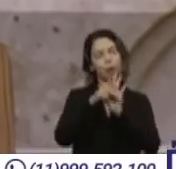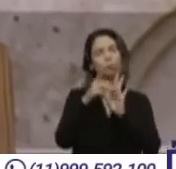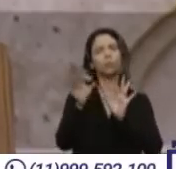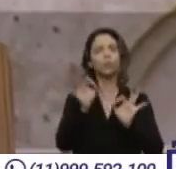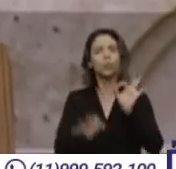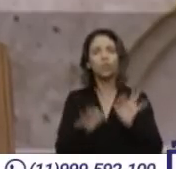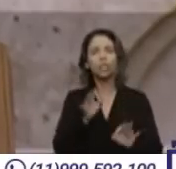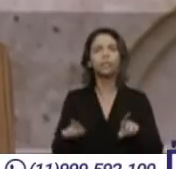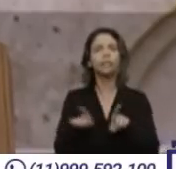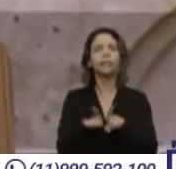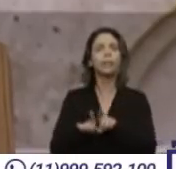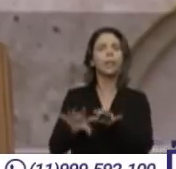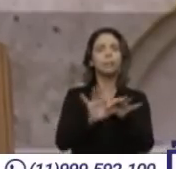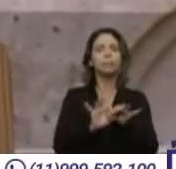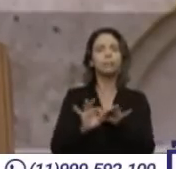da democracia.